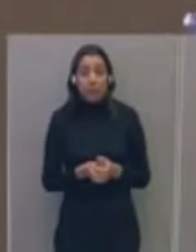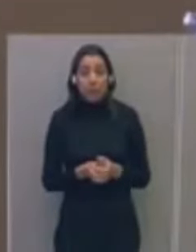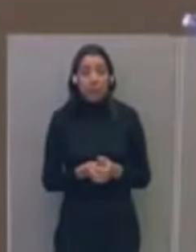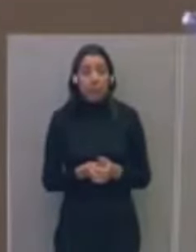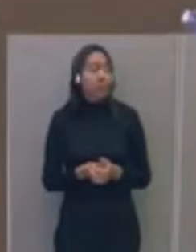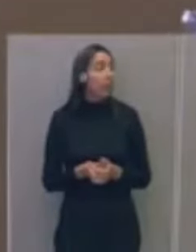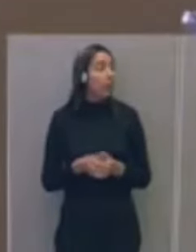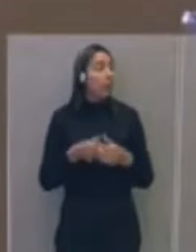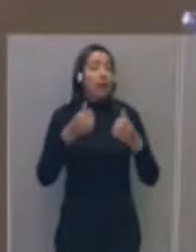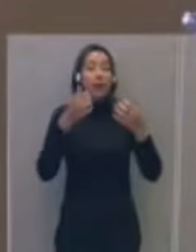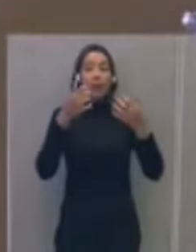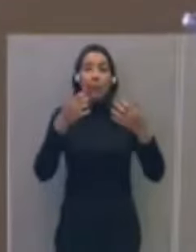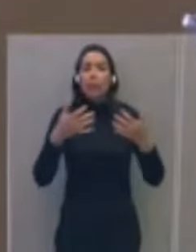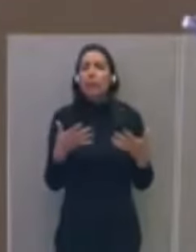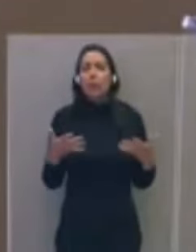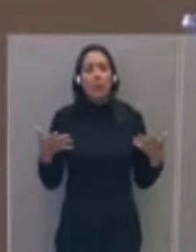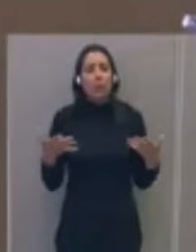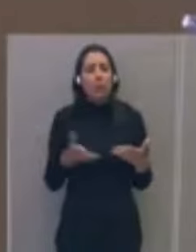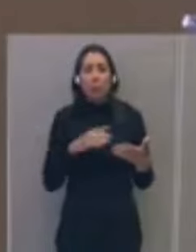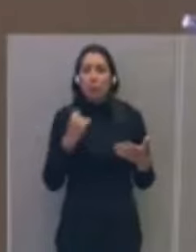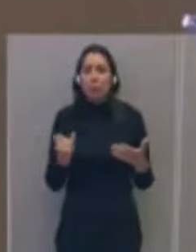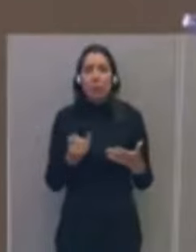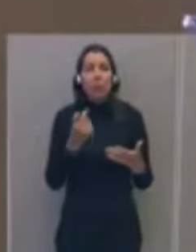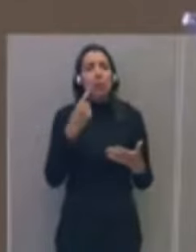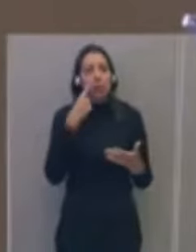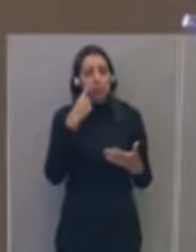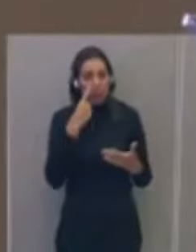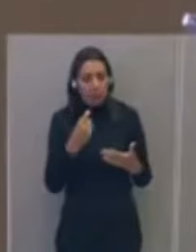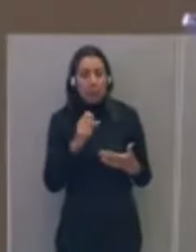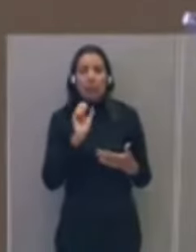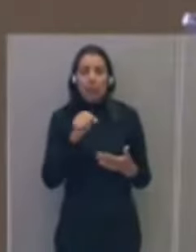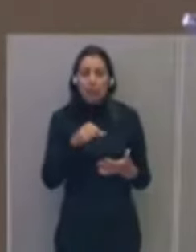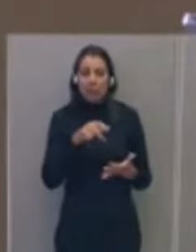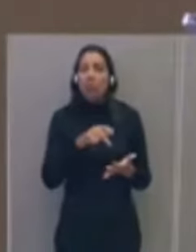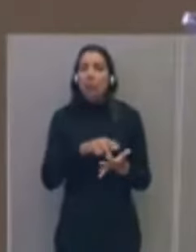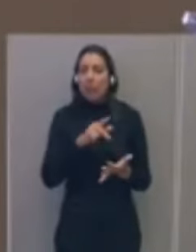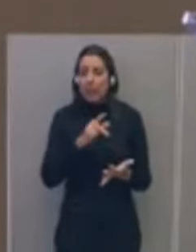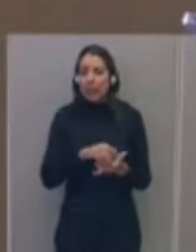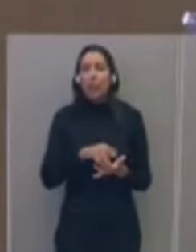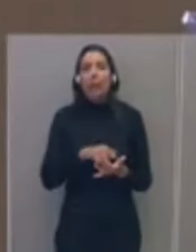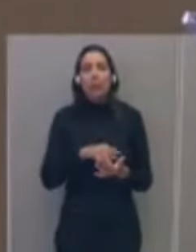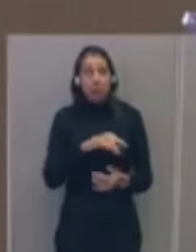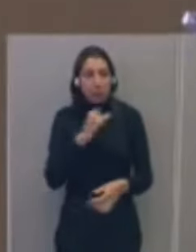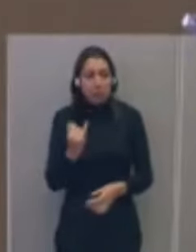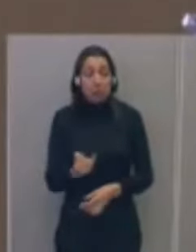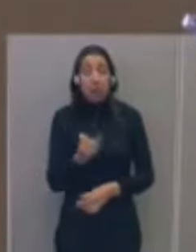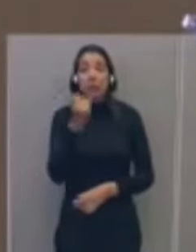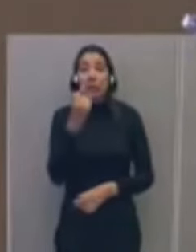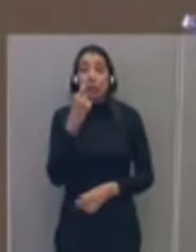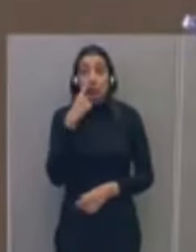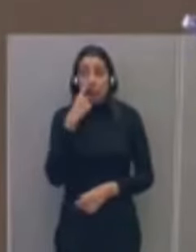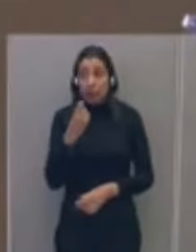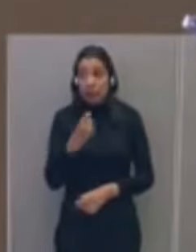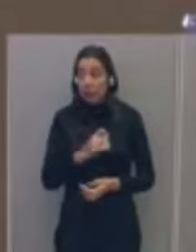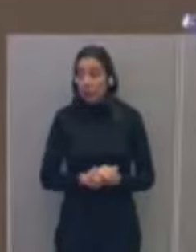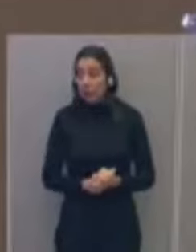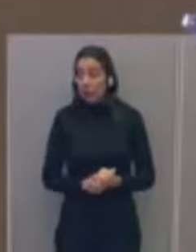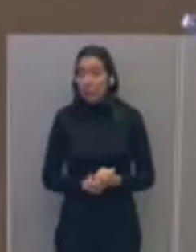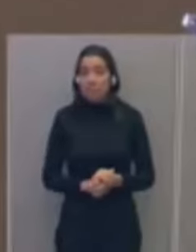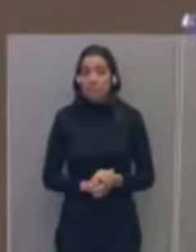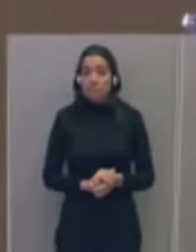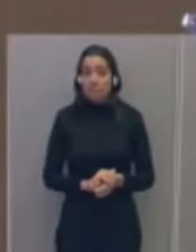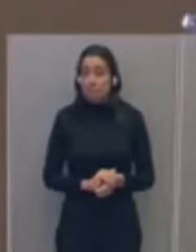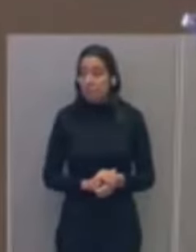é uma declaração audaciosa de intenções, é realmente uma declaração verdadeiramente ousada de intenções.